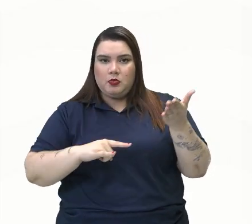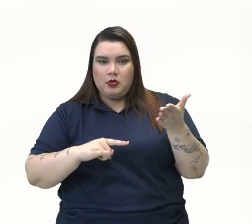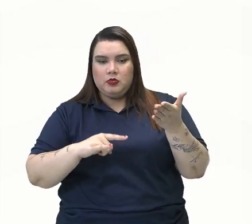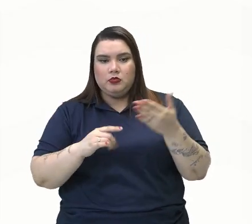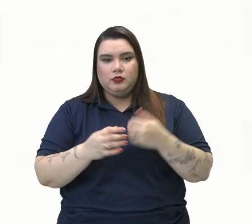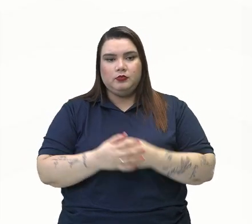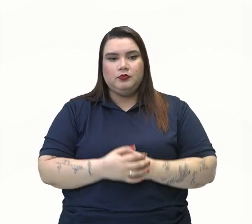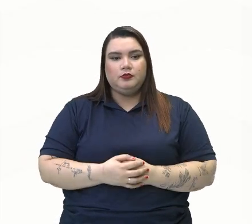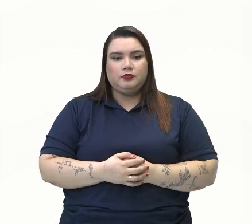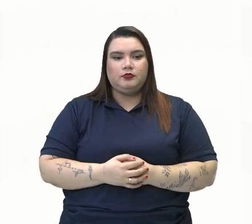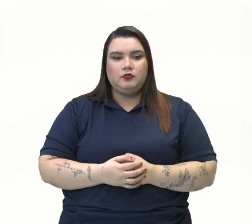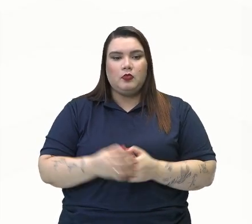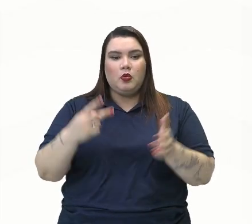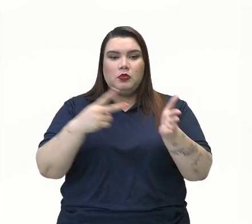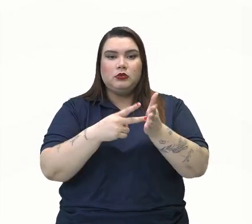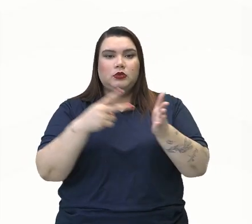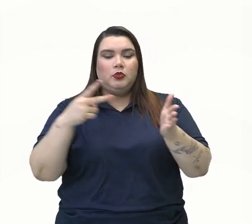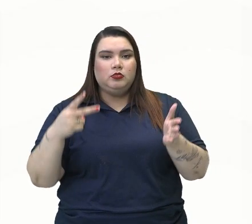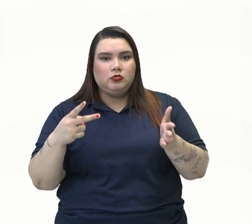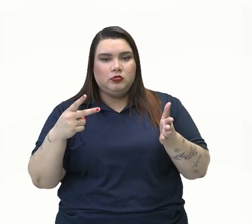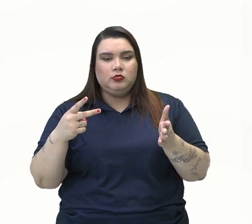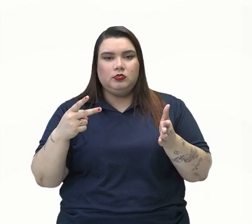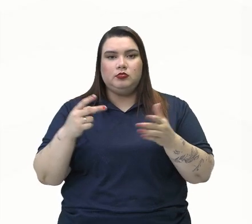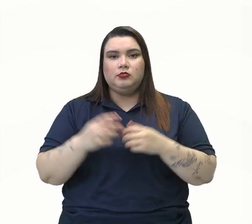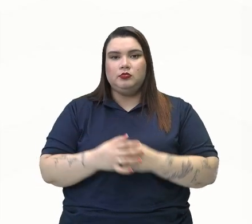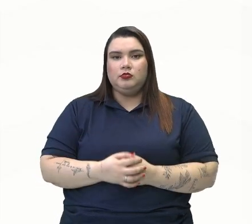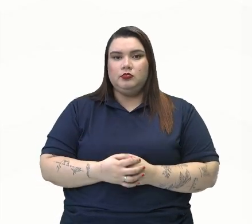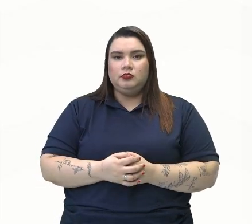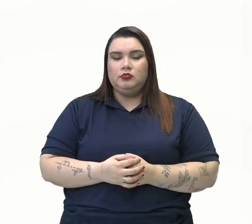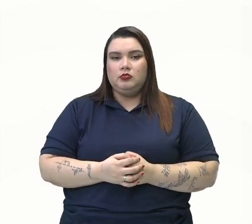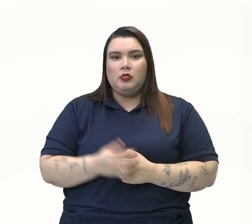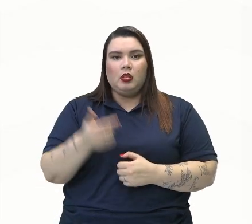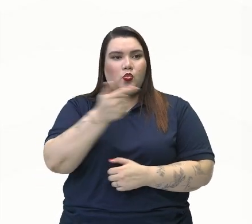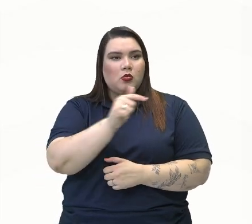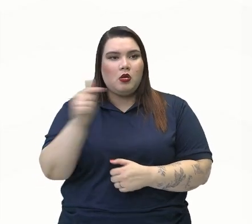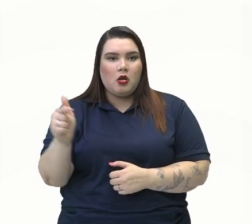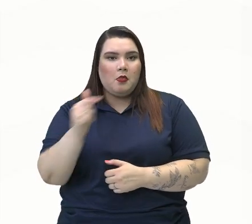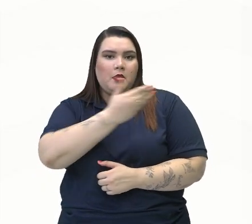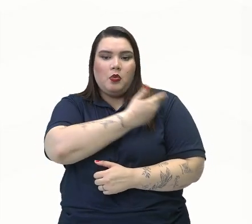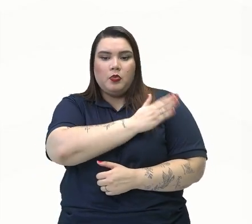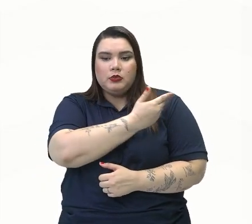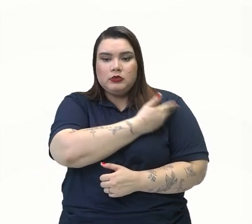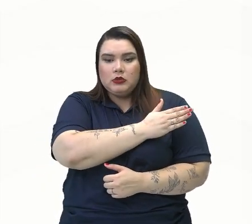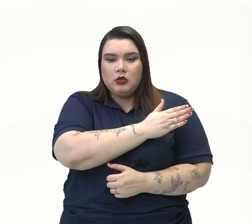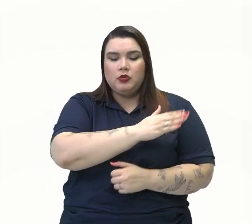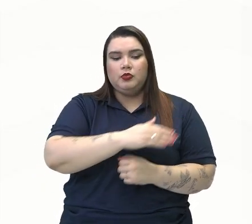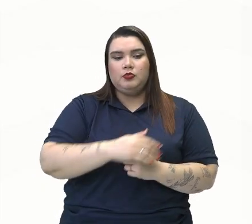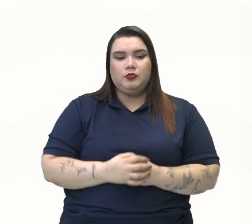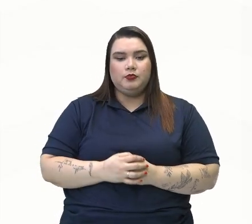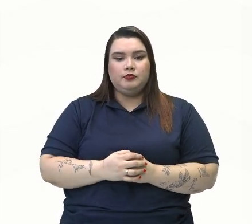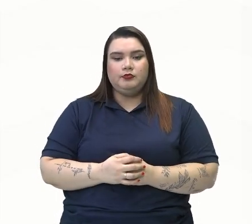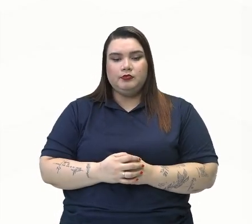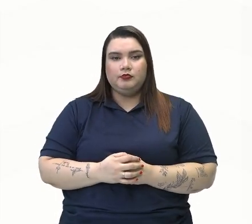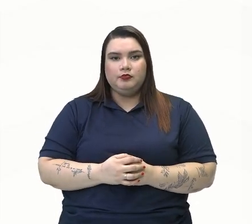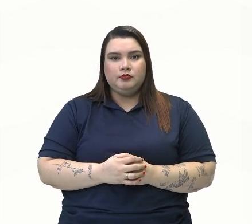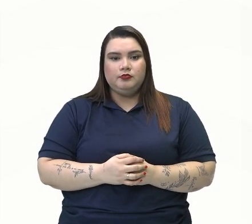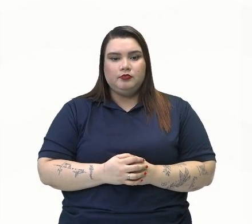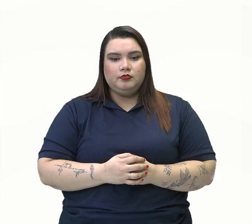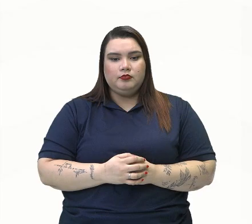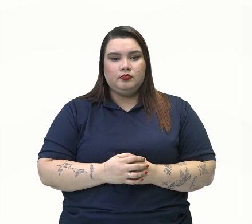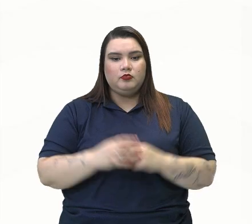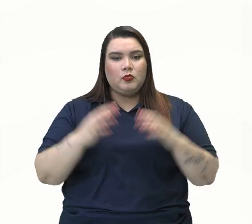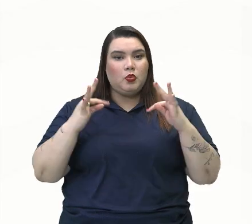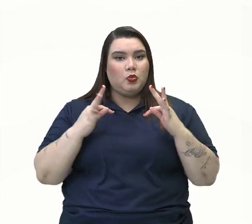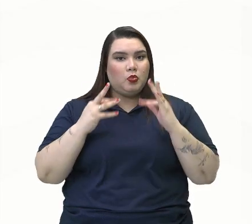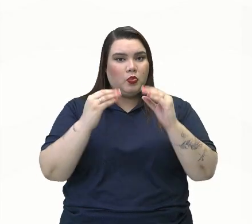Direitos Humanos. Segundo, no discrimination, sem discriminação. We all have the same rights.